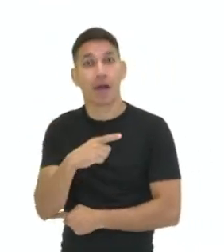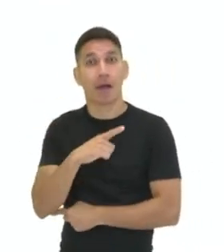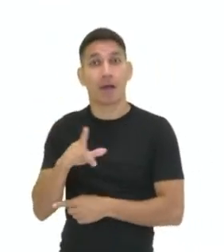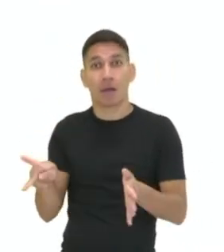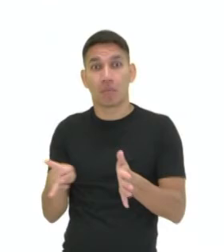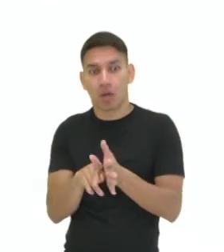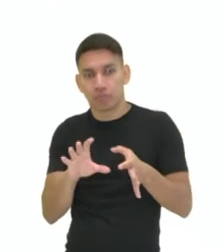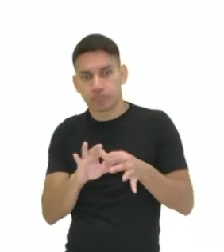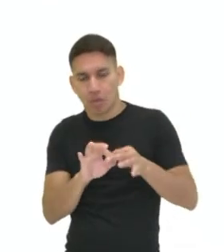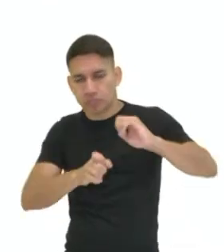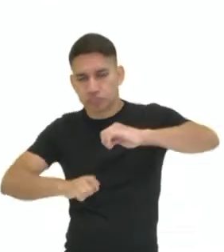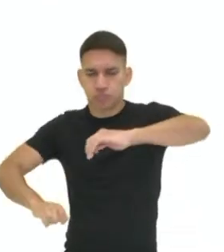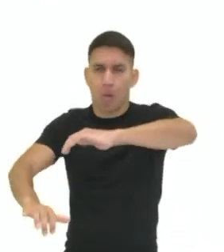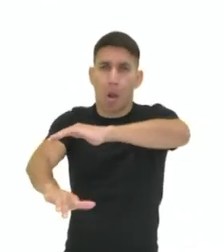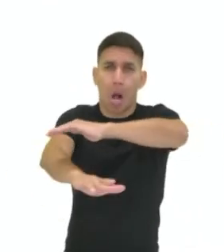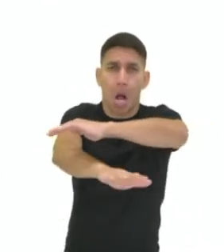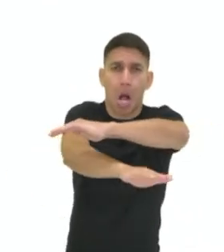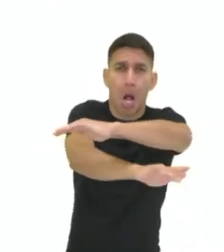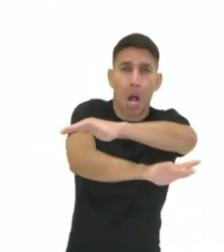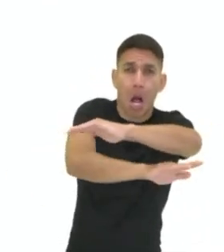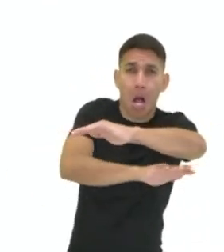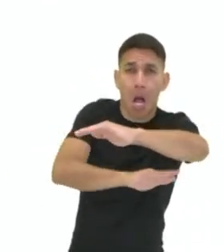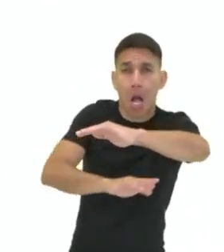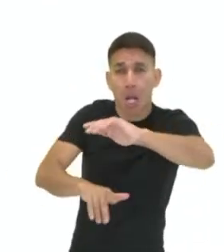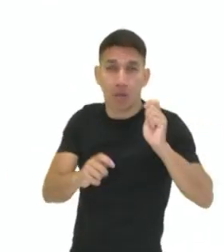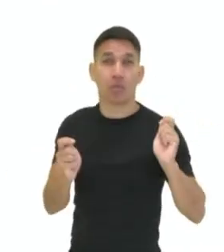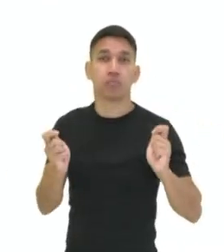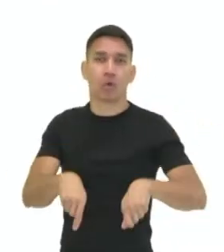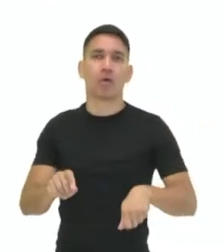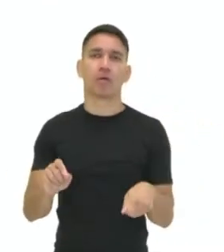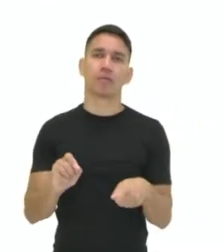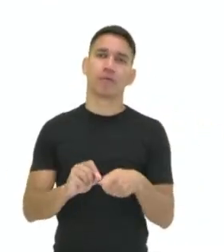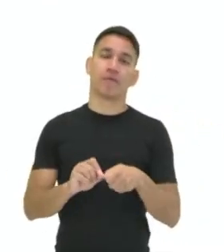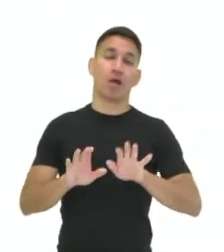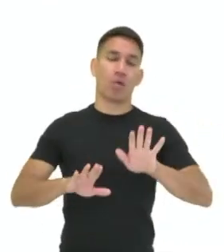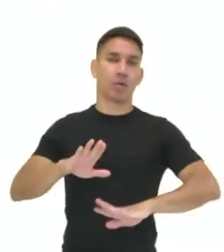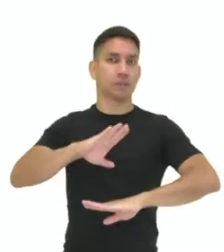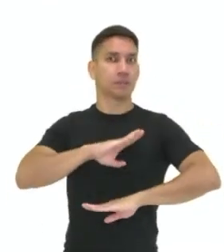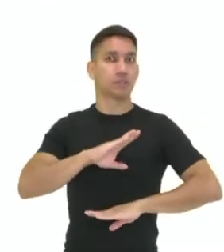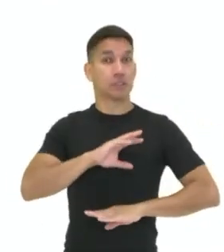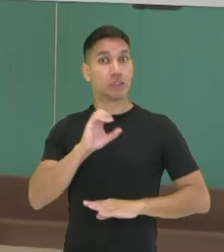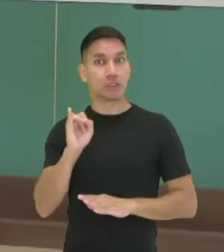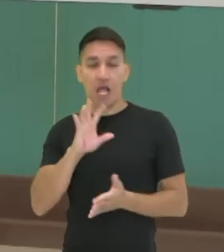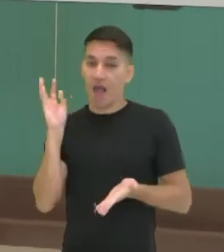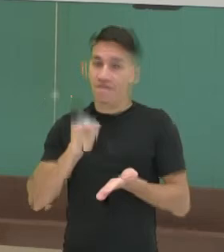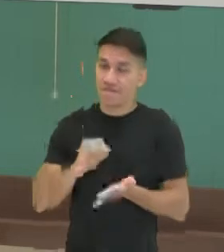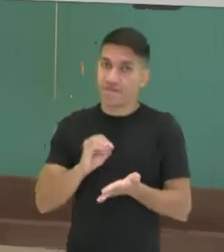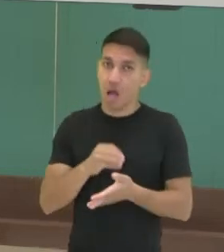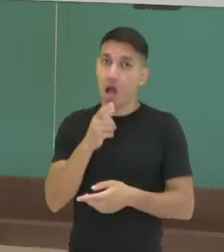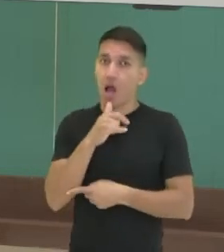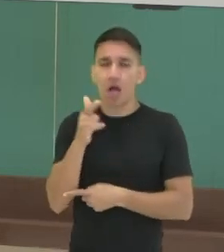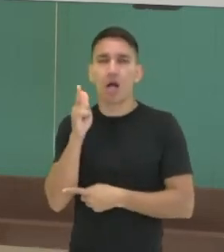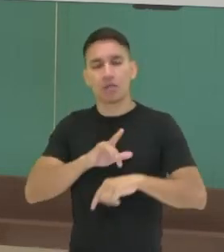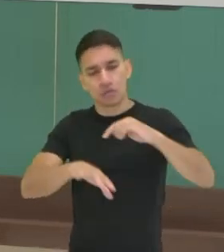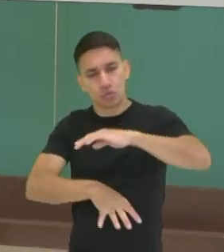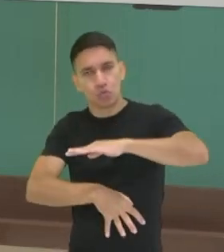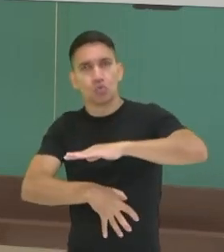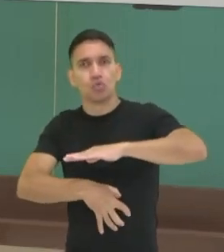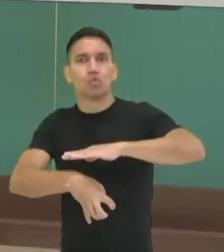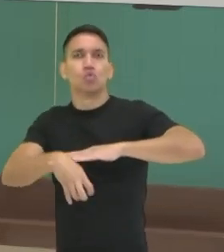maravilhoso, gigantesco de água aí que pode, né, numa situação de extrema crise, ser acionado aí para abastecer